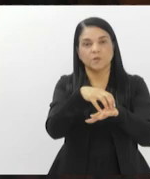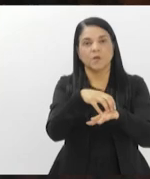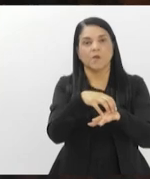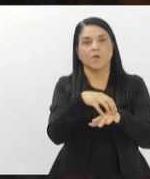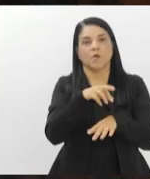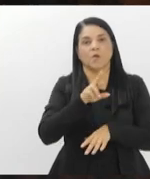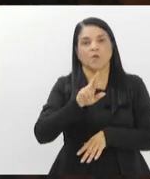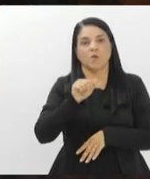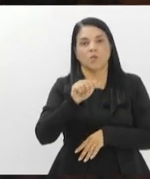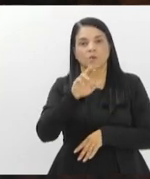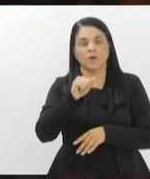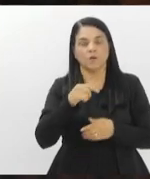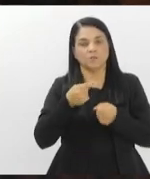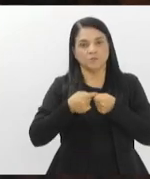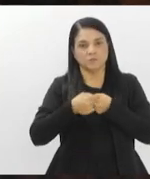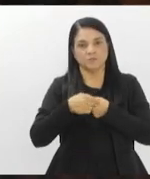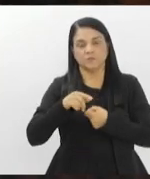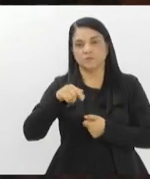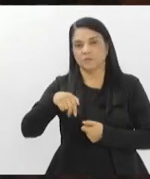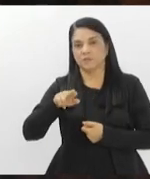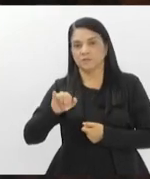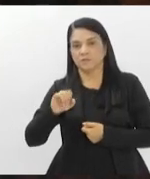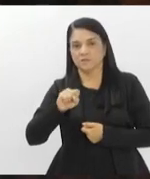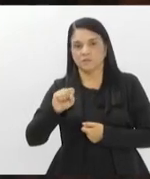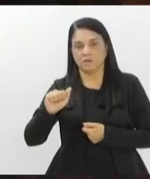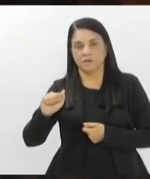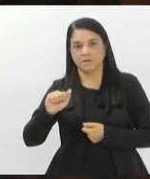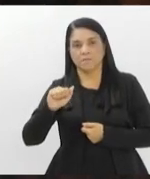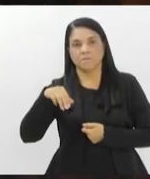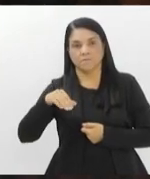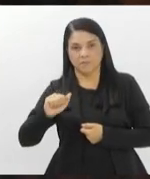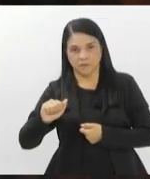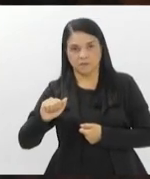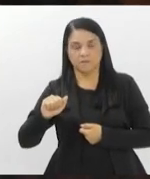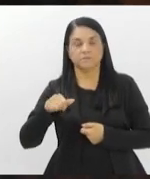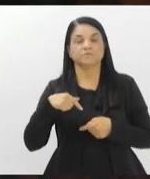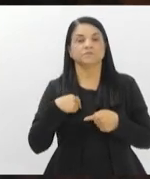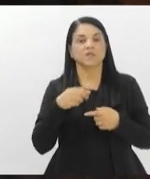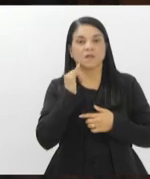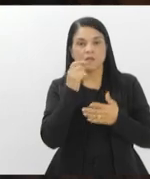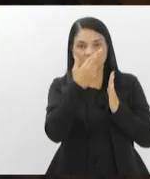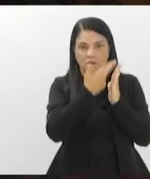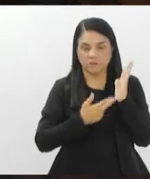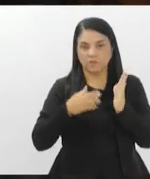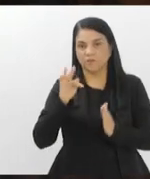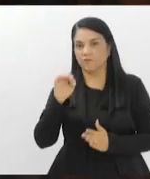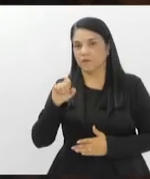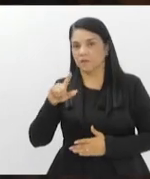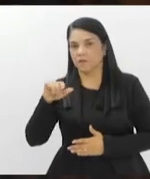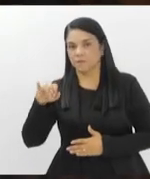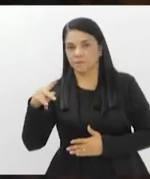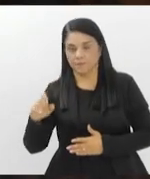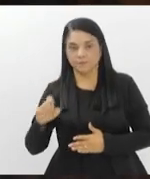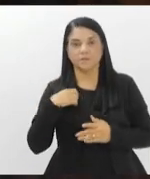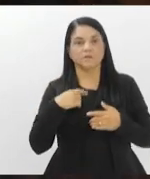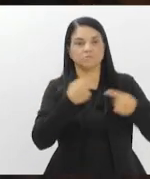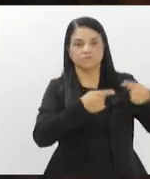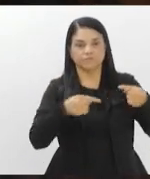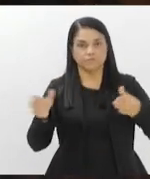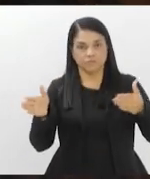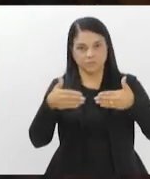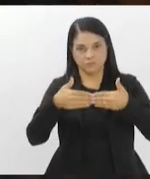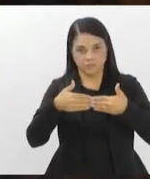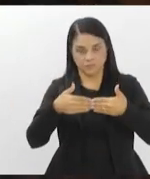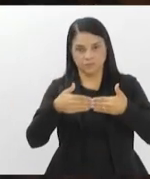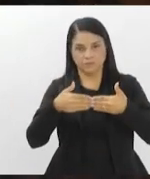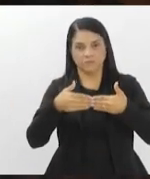Quissamã. Pareceres da comissão de indicação legislativa favorável. Relator, deputado Felipe Soares. Em discussão, não havendo quem queira discutir,